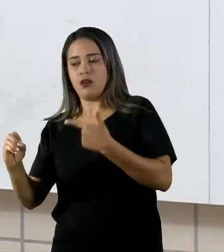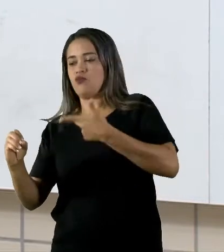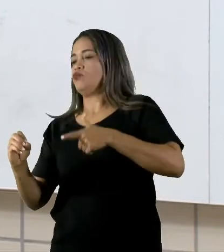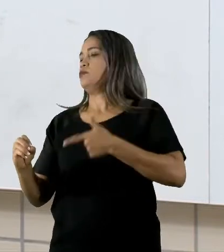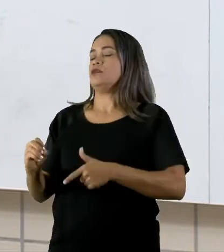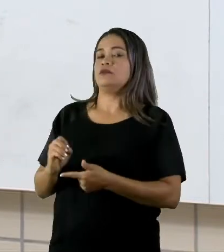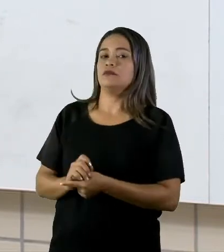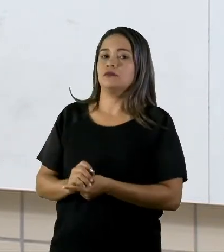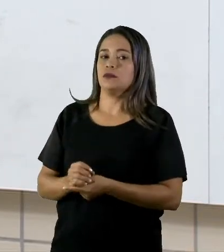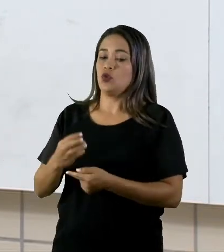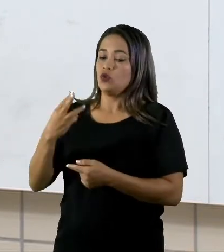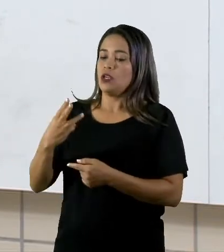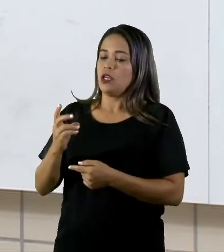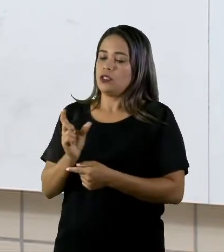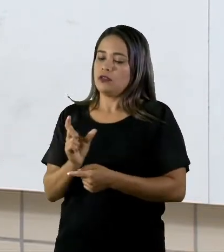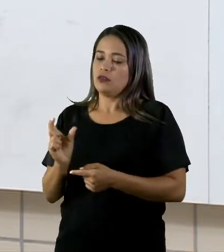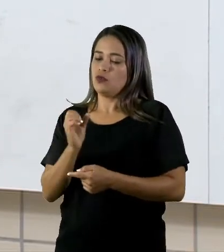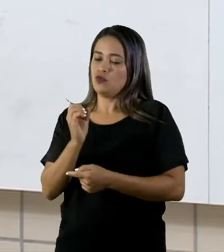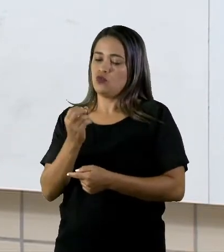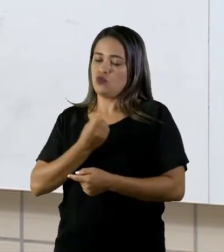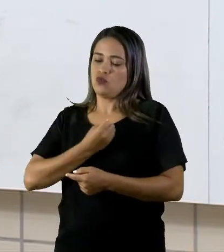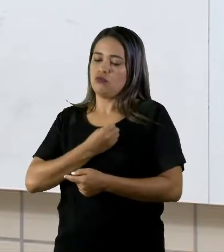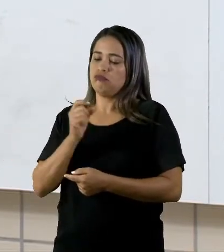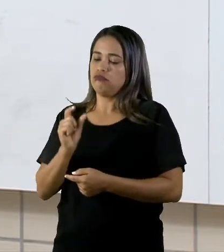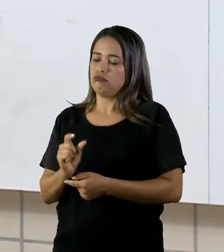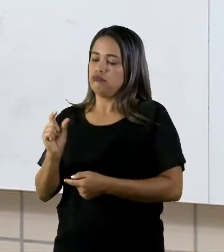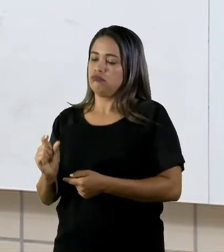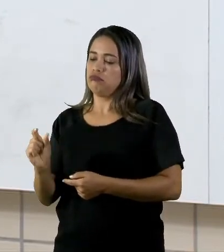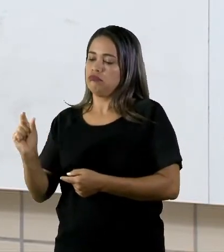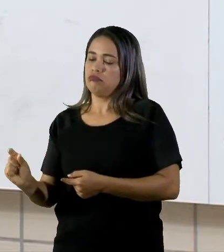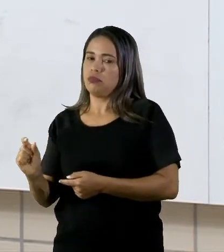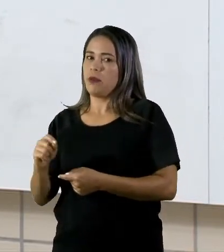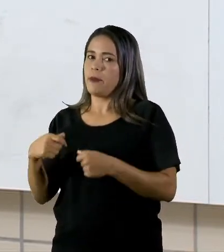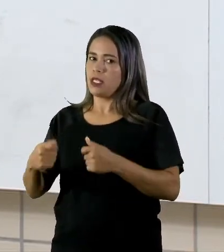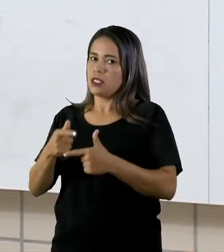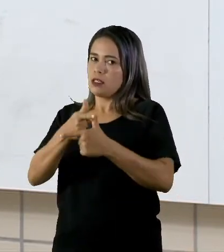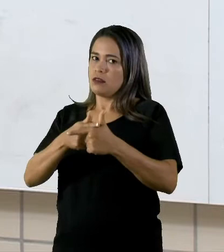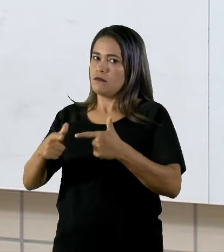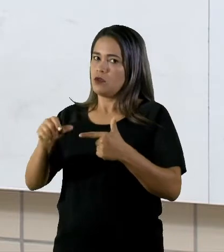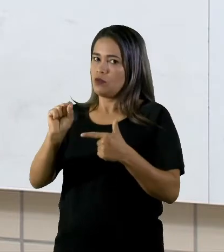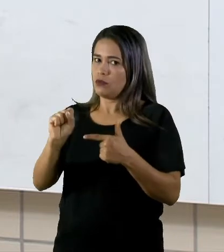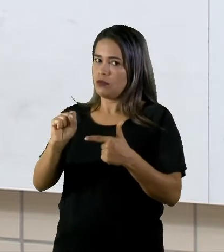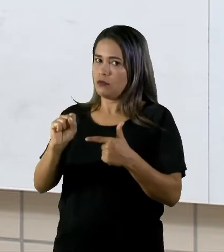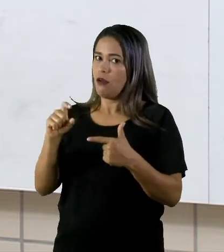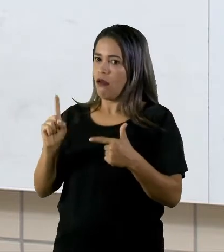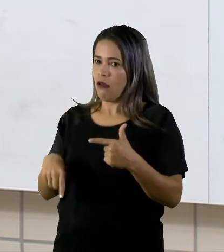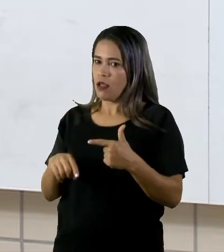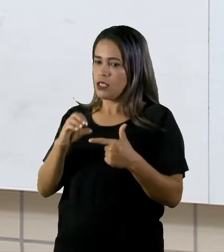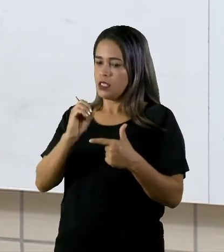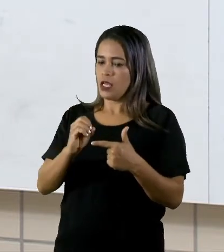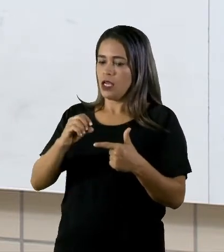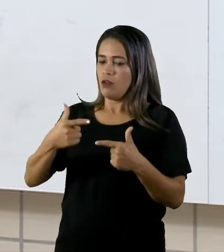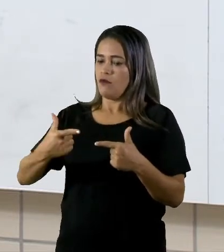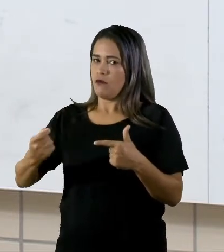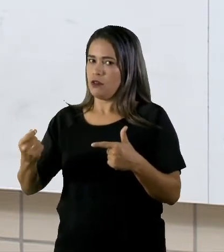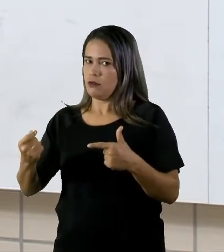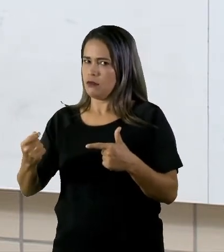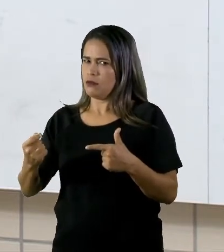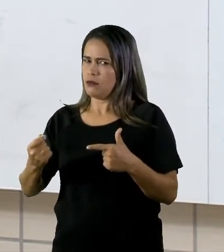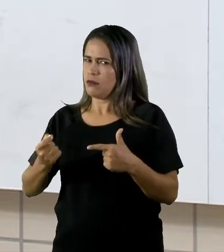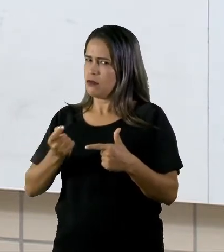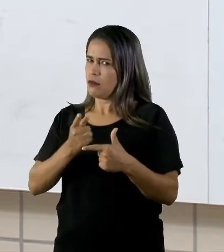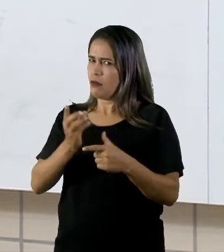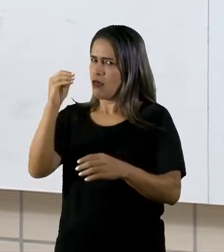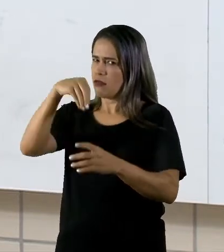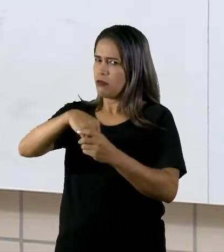3 últimos números aqui forem divisíveis por 8, no caso 0,20, ele é